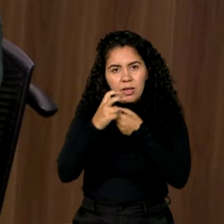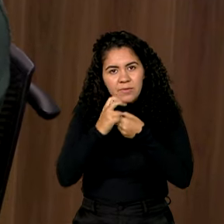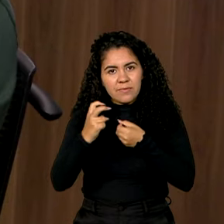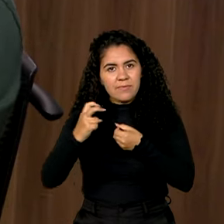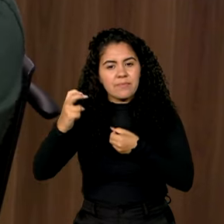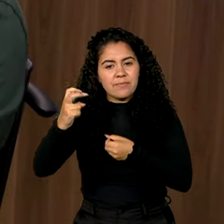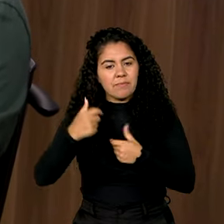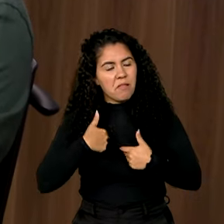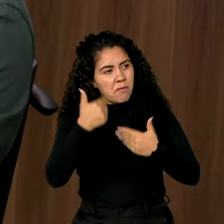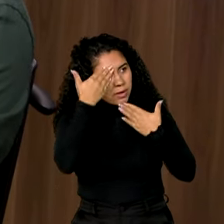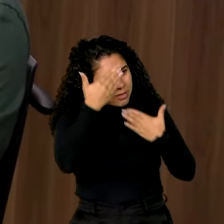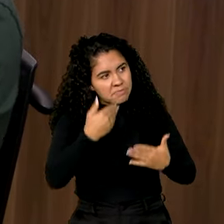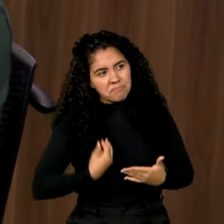agradeço e sempre à disposição